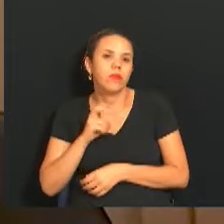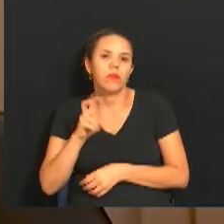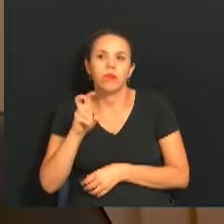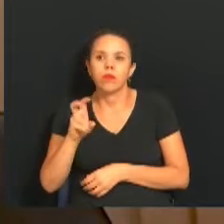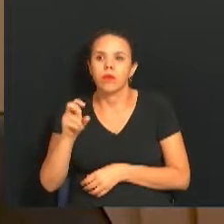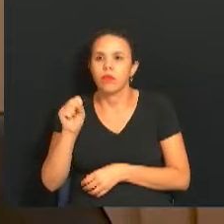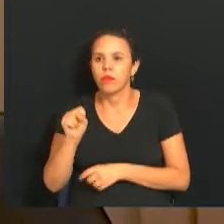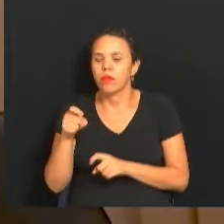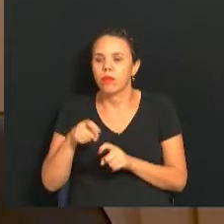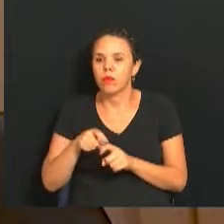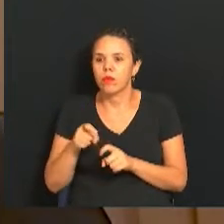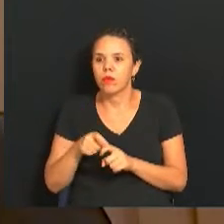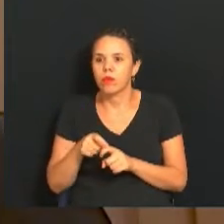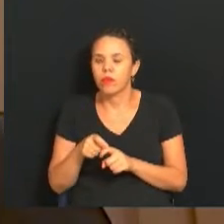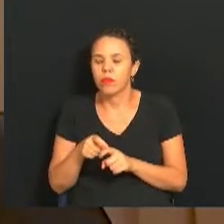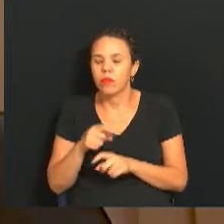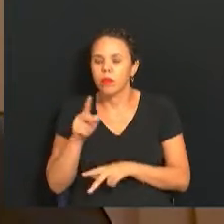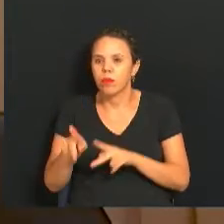58 médicos